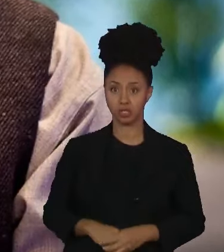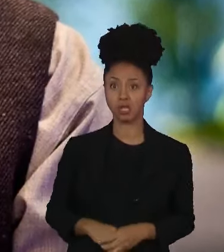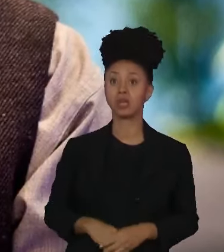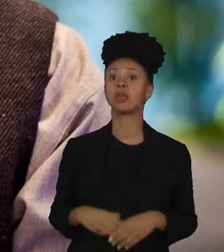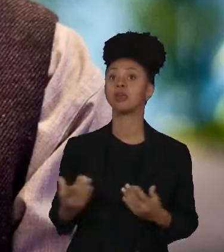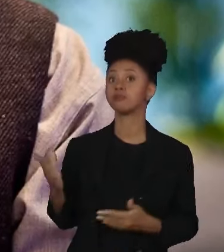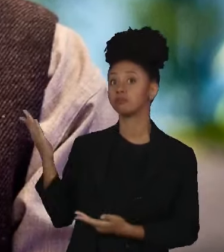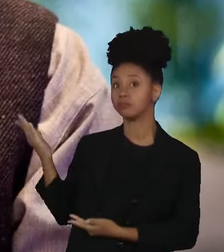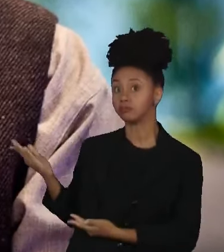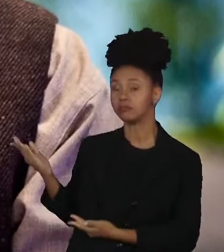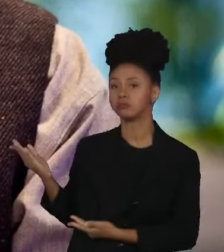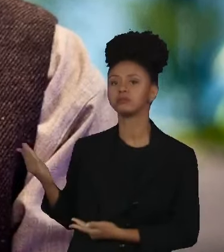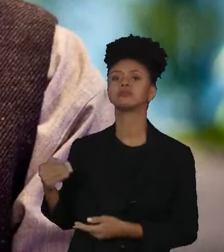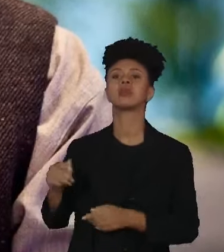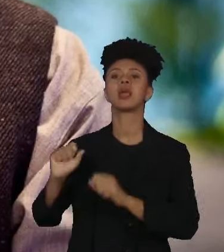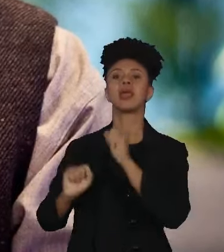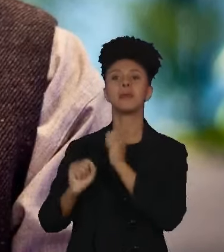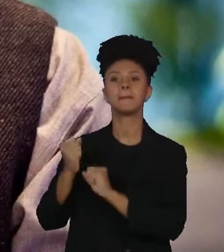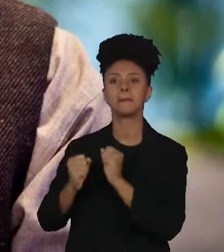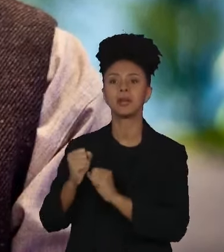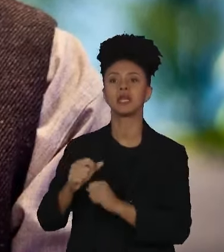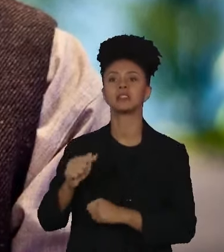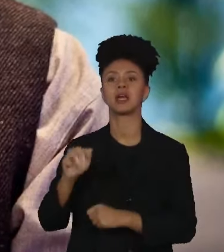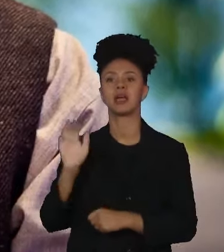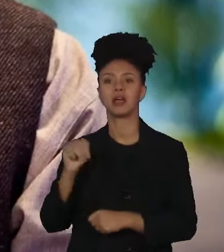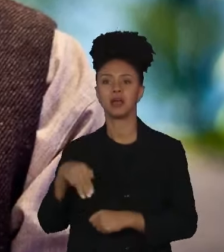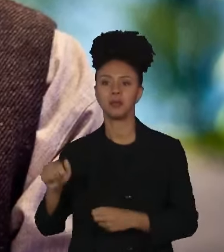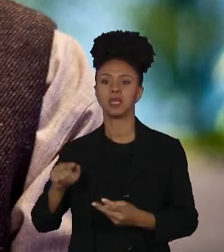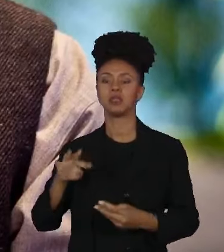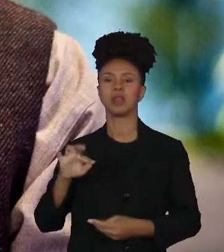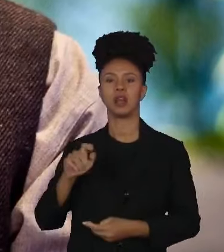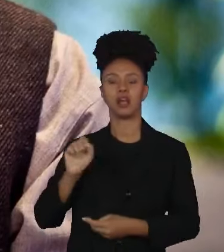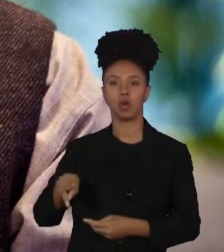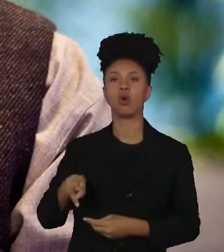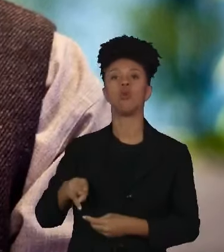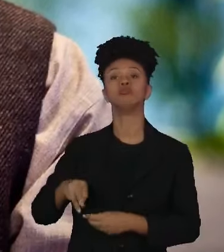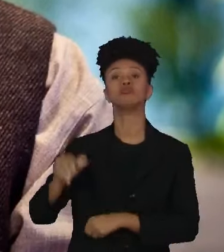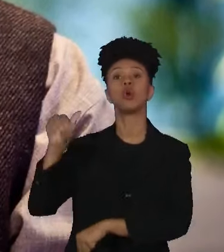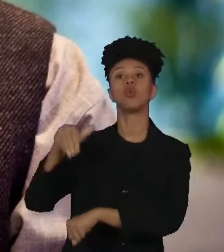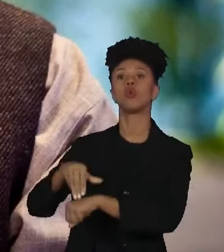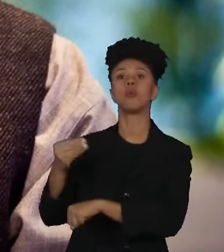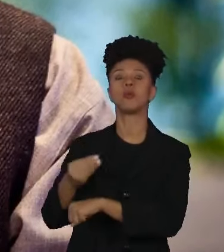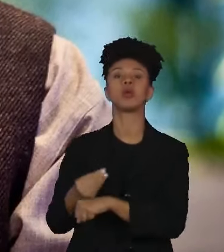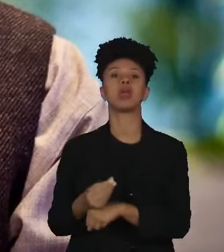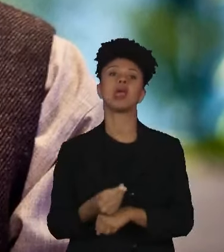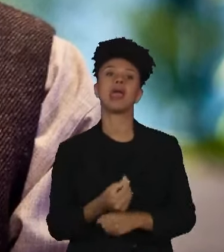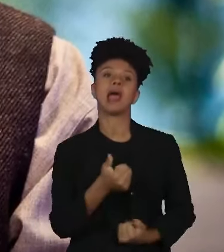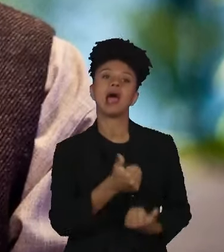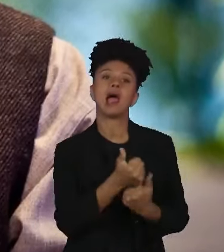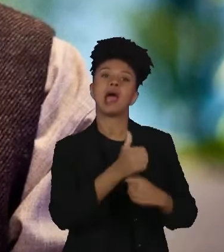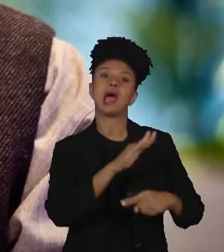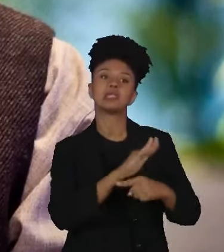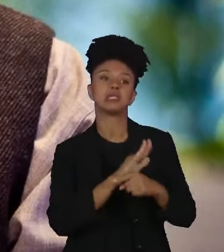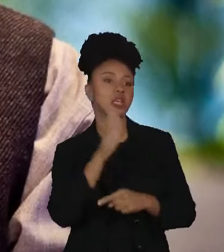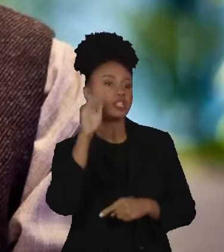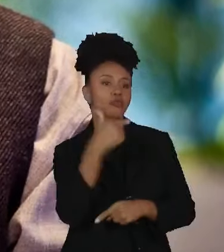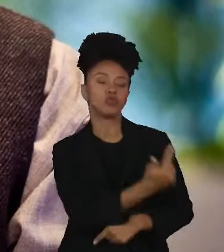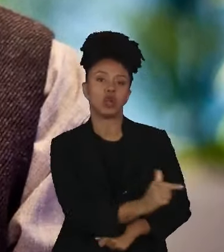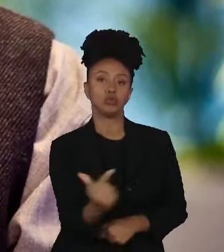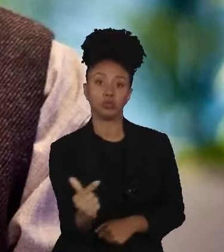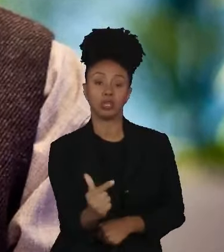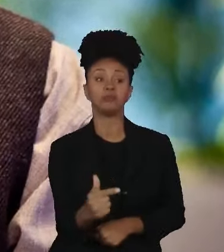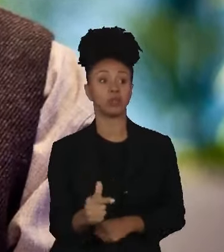gram Telecom foram considerados culpados por não criarem um fundo de assistência para os funcionários da empresa todos